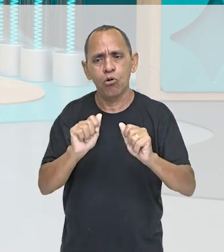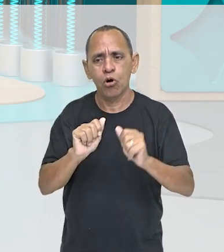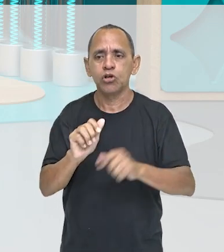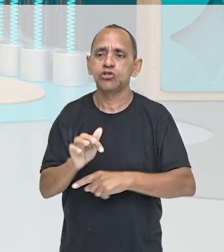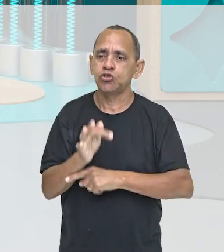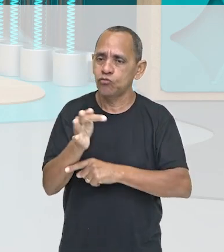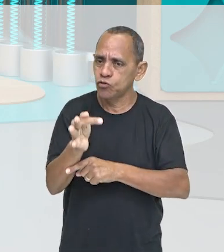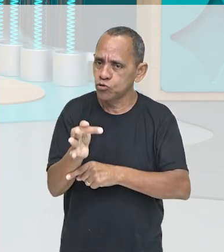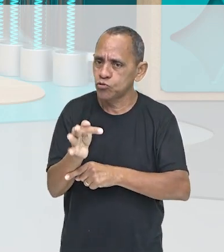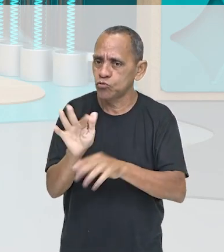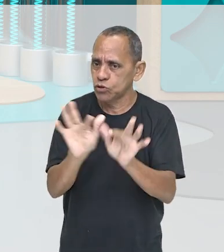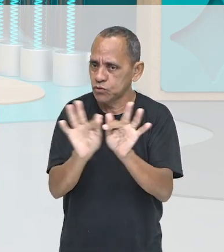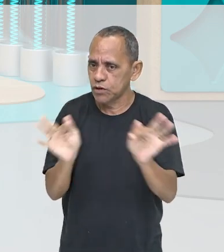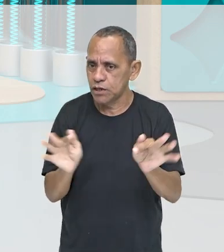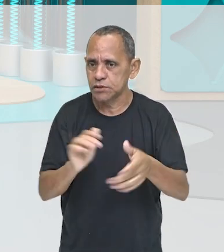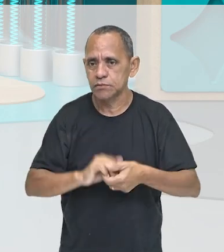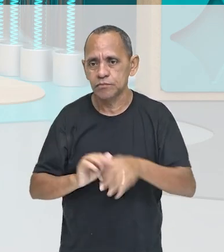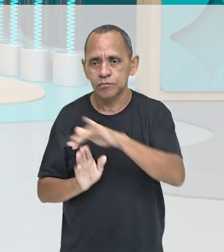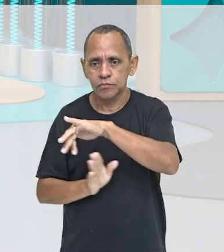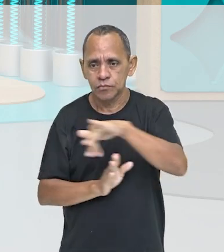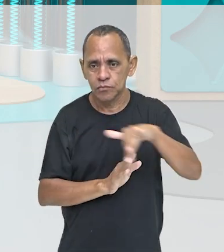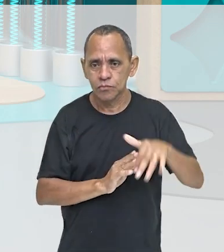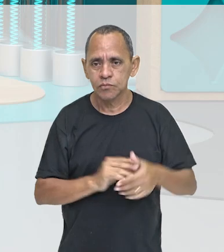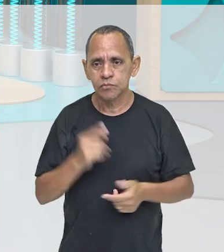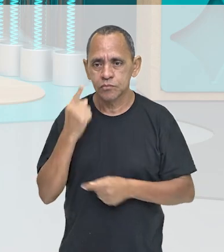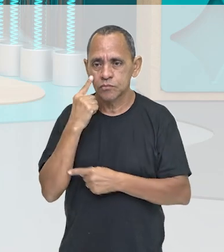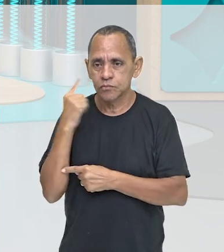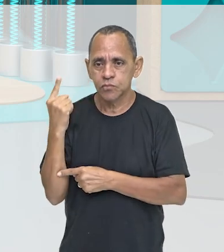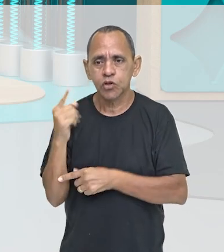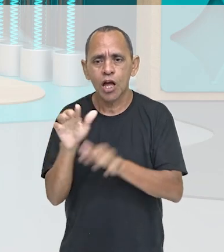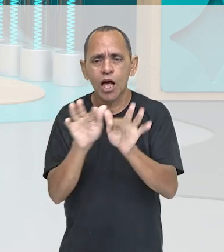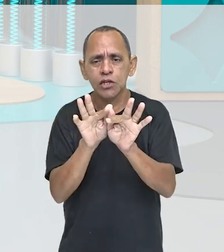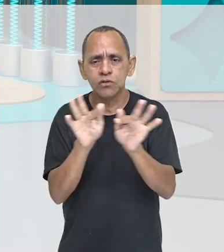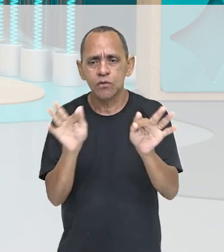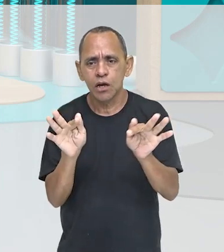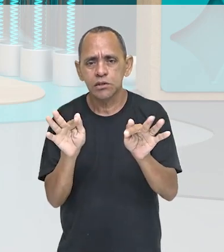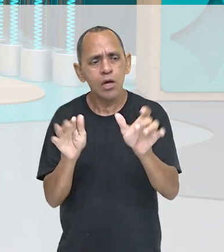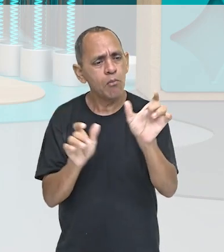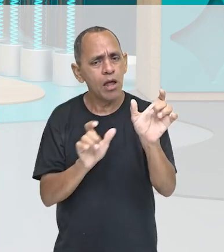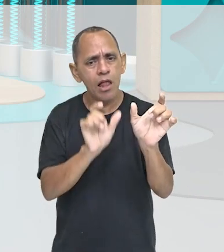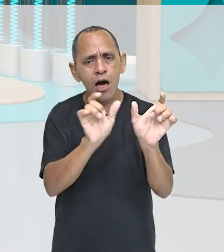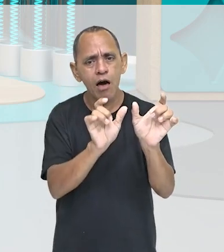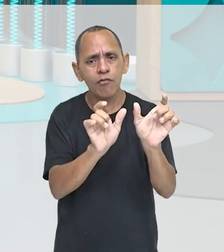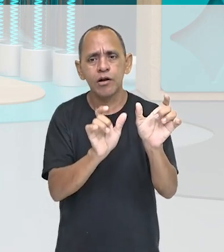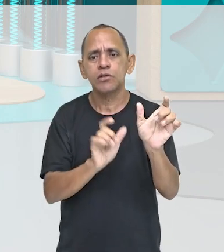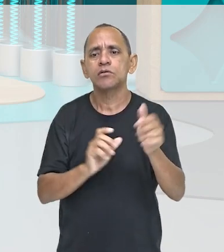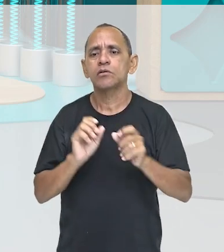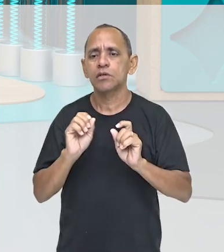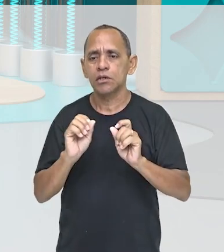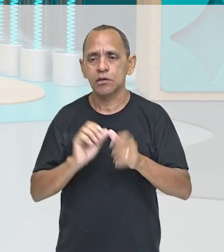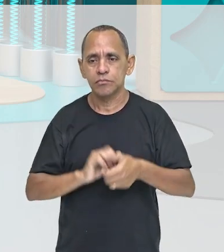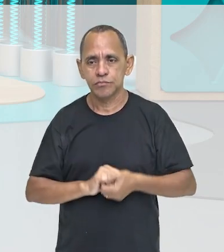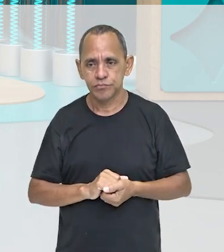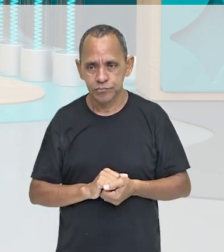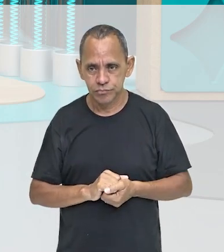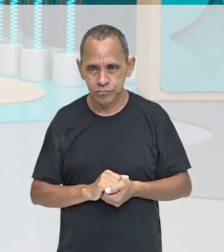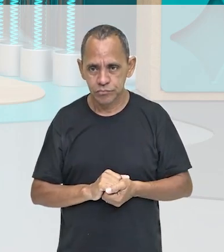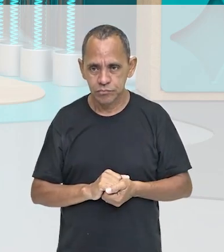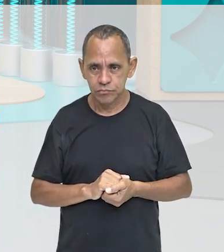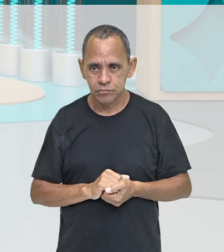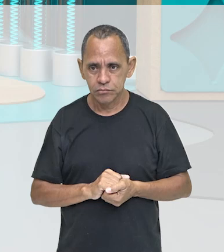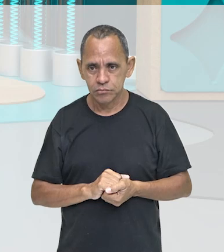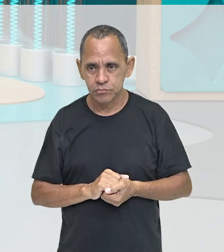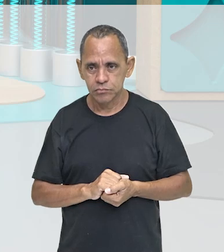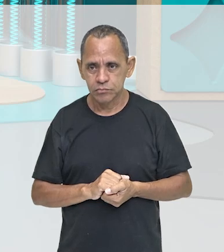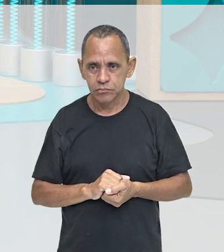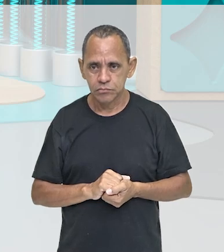que são auxiliares. Repararam que na oração que está condicionada à primeira, ela está